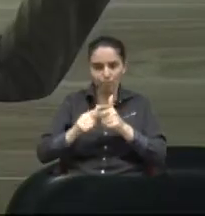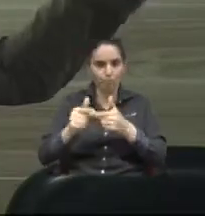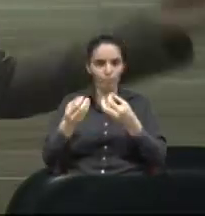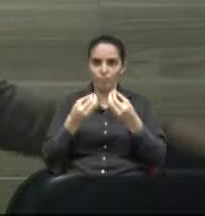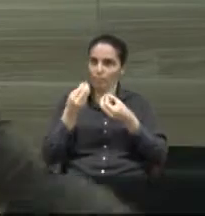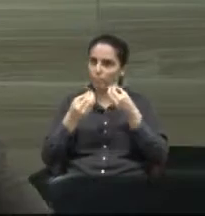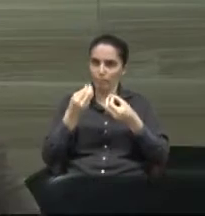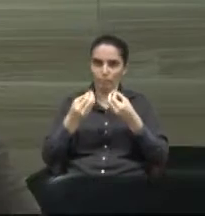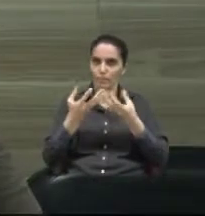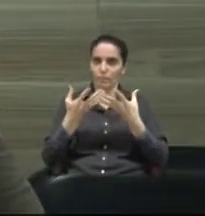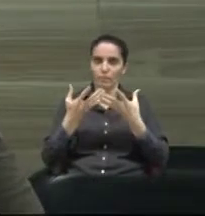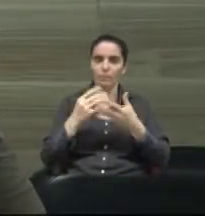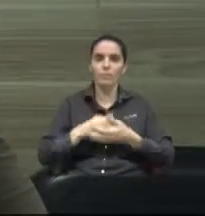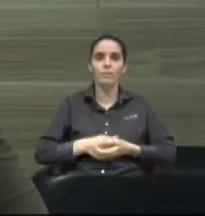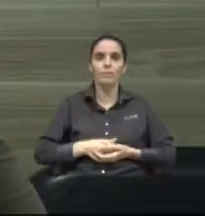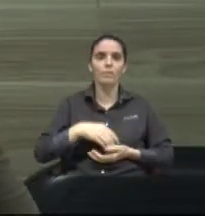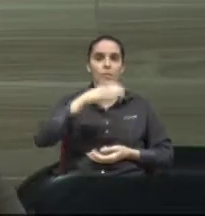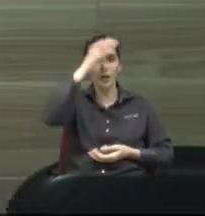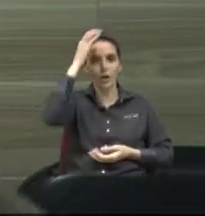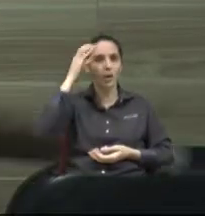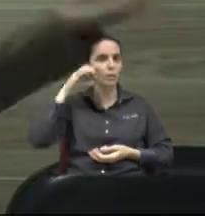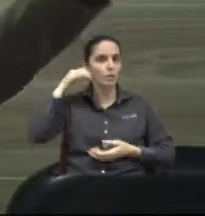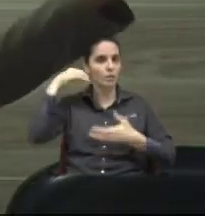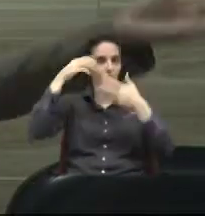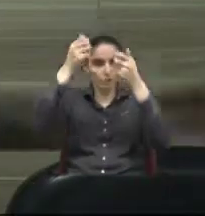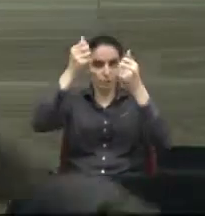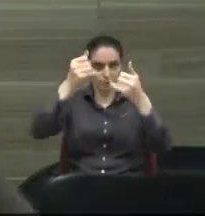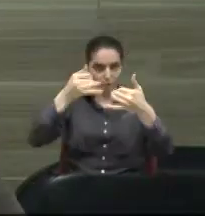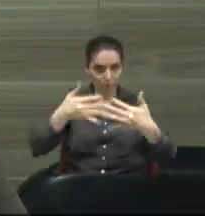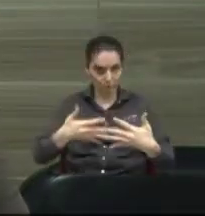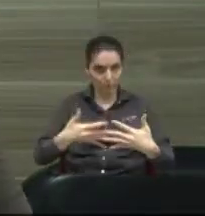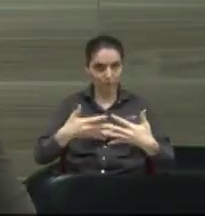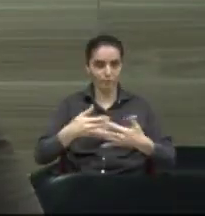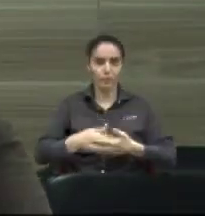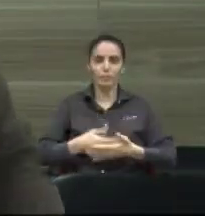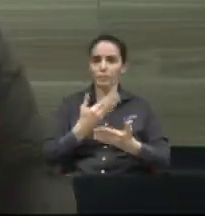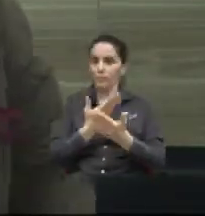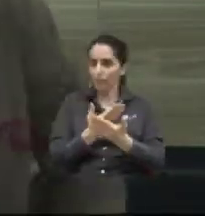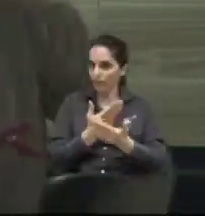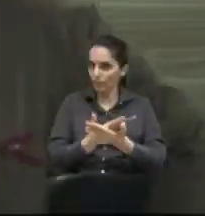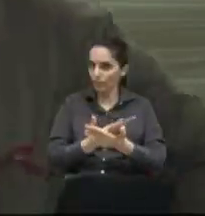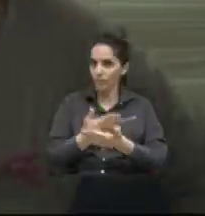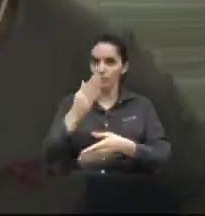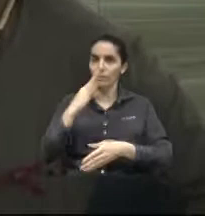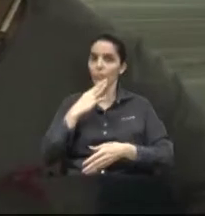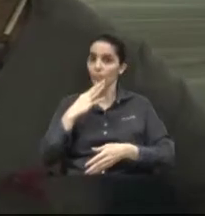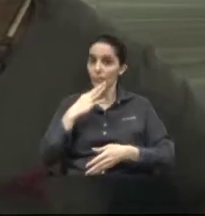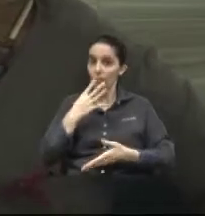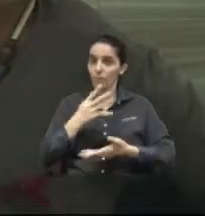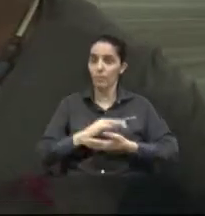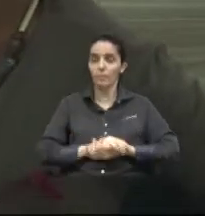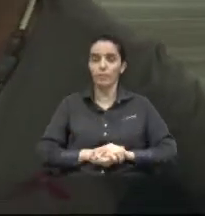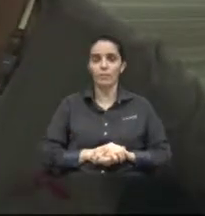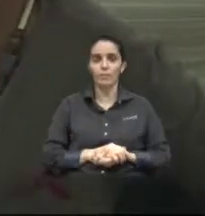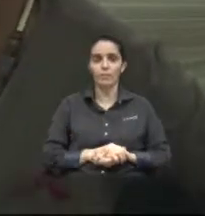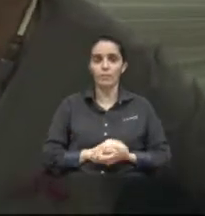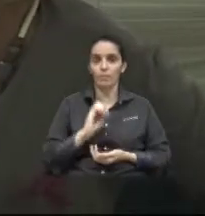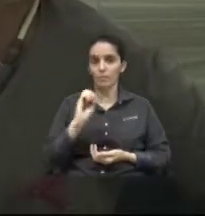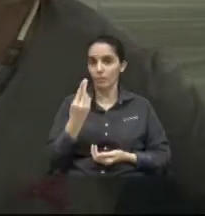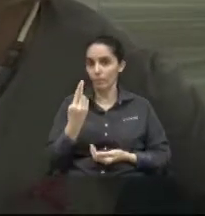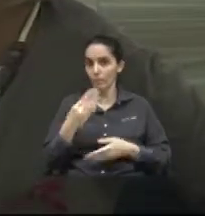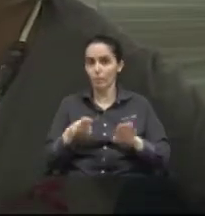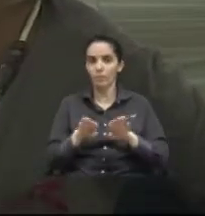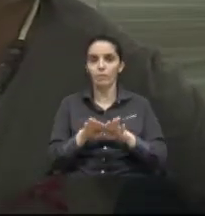toda a explicação da vereadora Carolina Pontes, que tem estudado a matéria, com até também